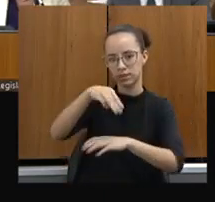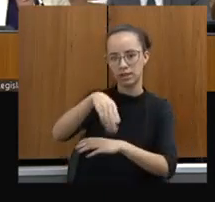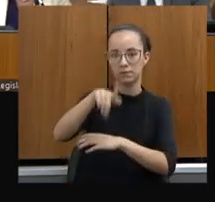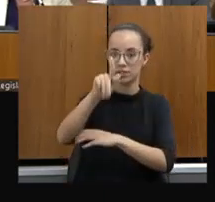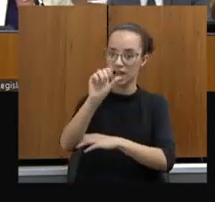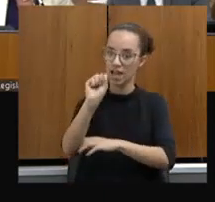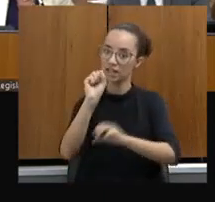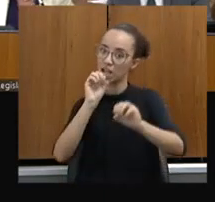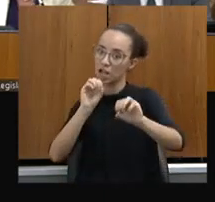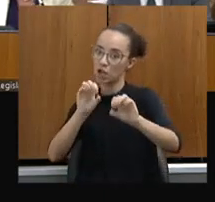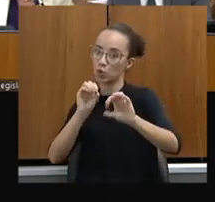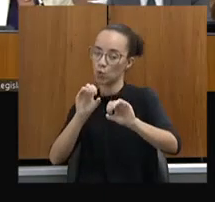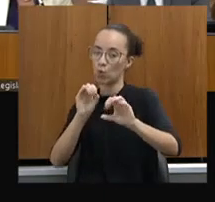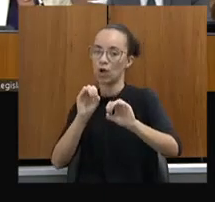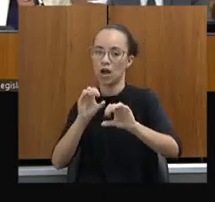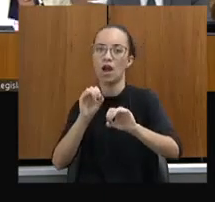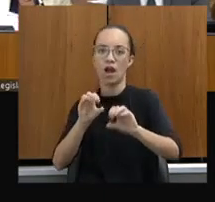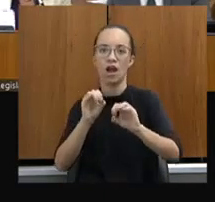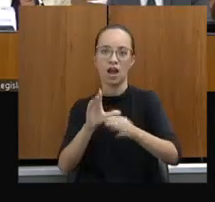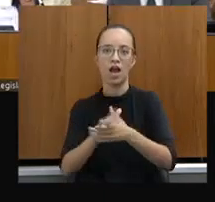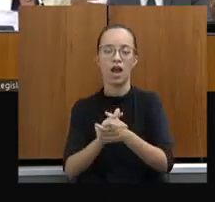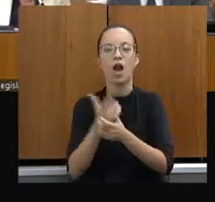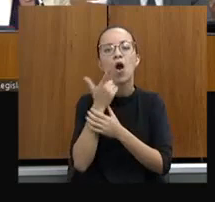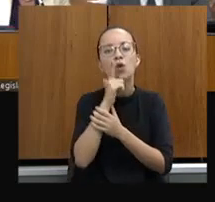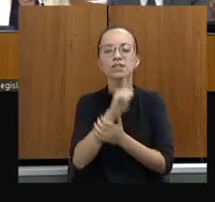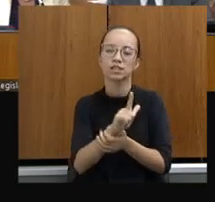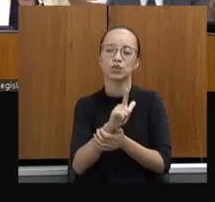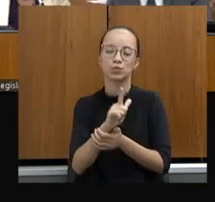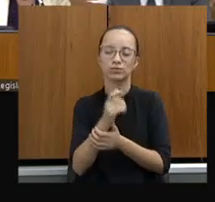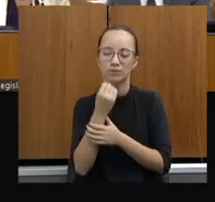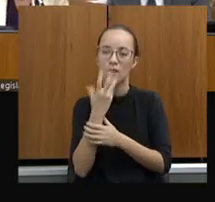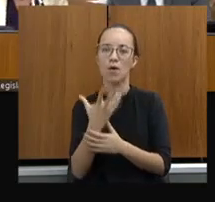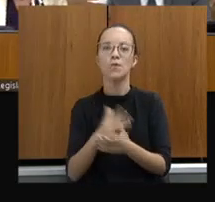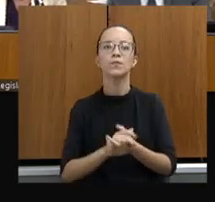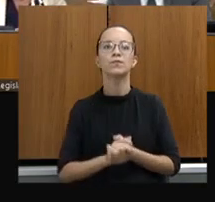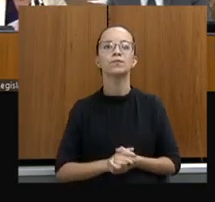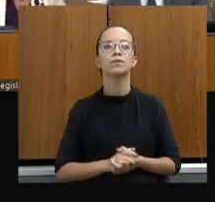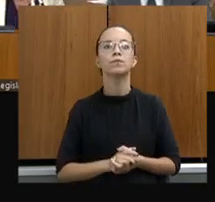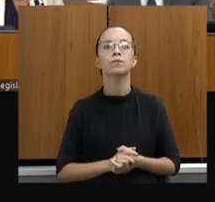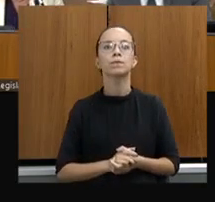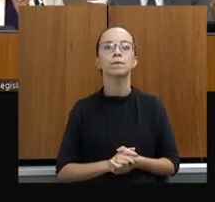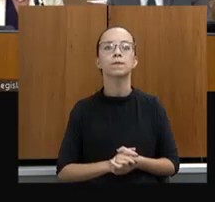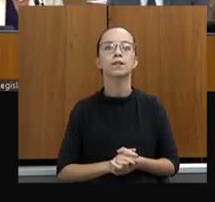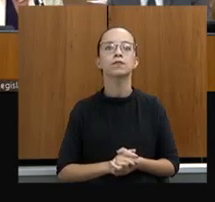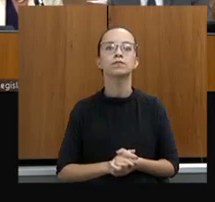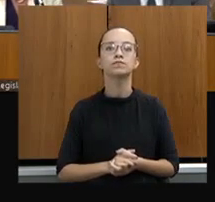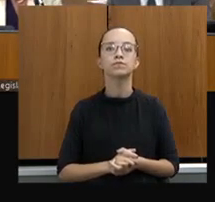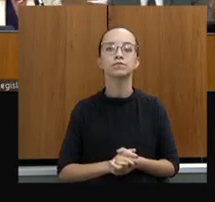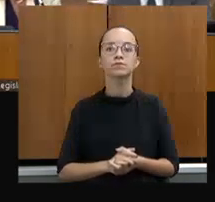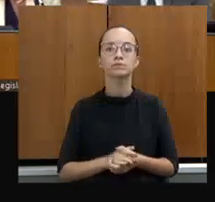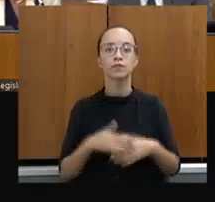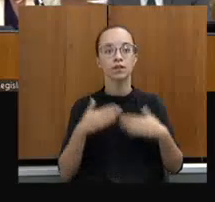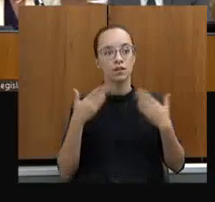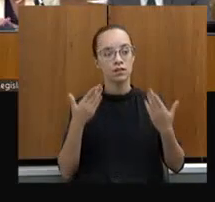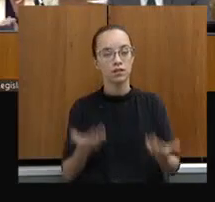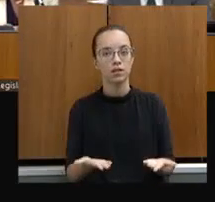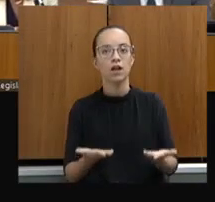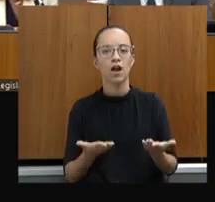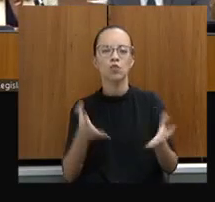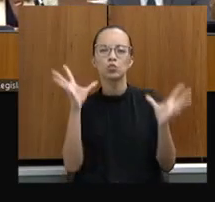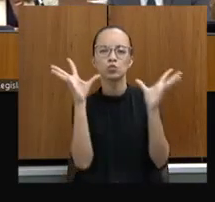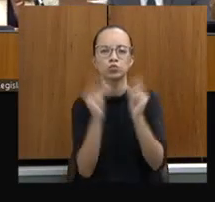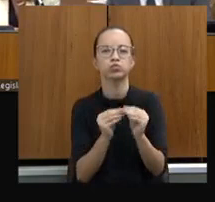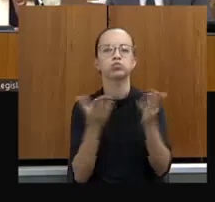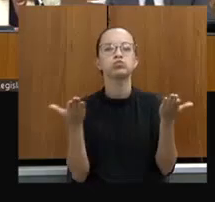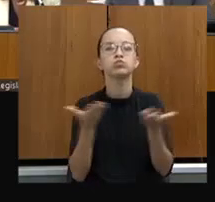educa dentre as iniciativas implementadas e de sucesso pode passar por favor então fazendo mais uma missão breve